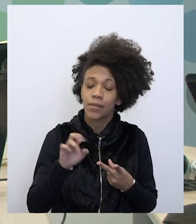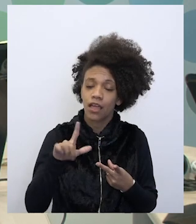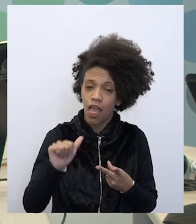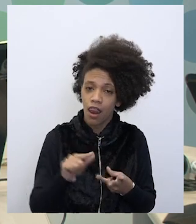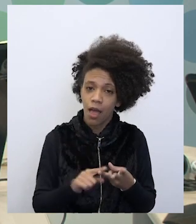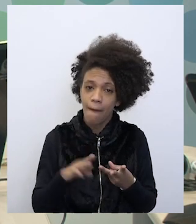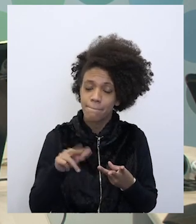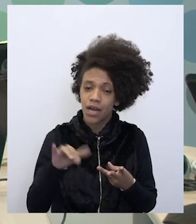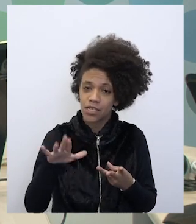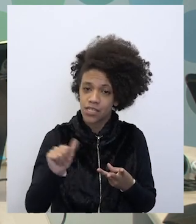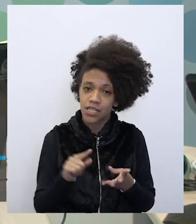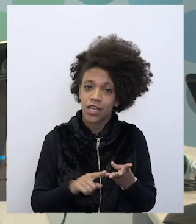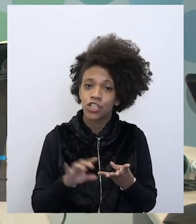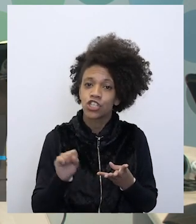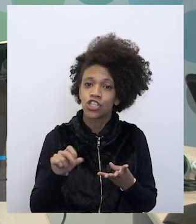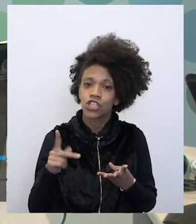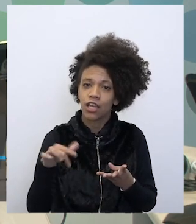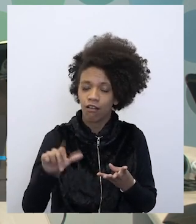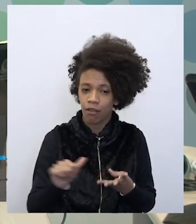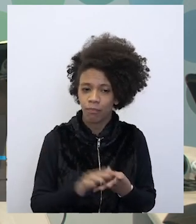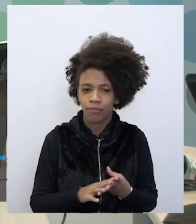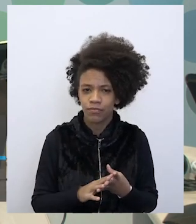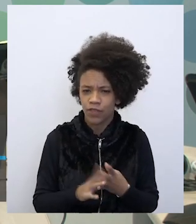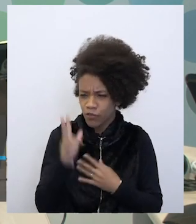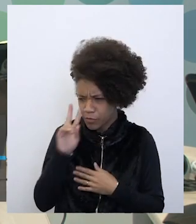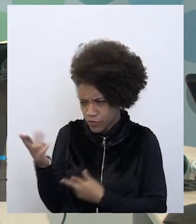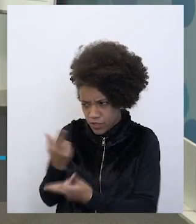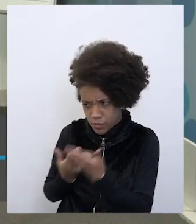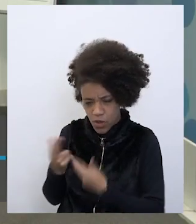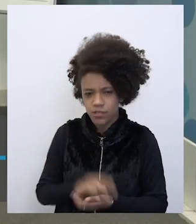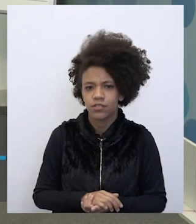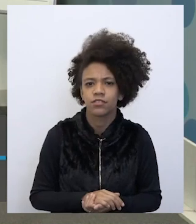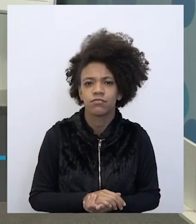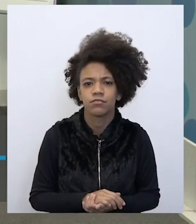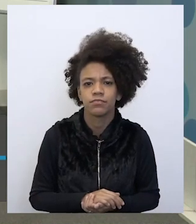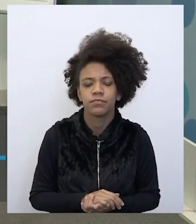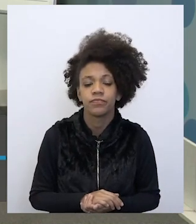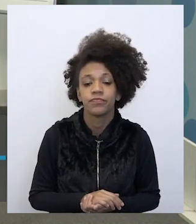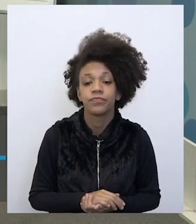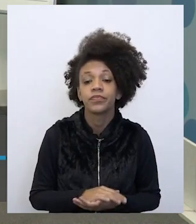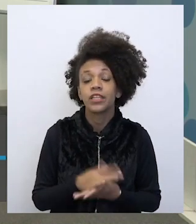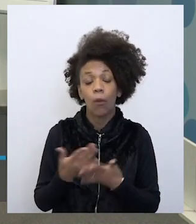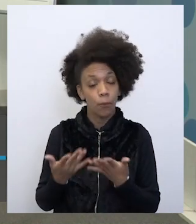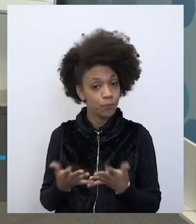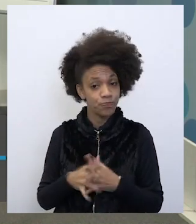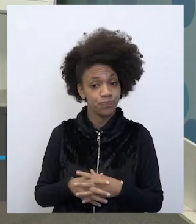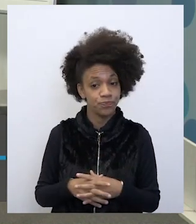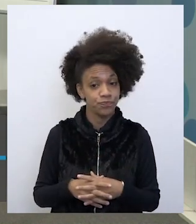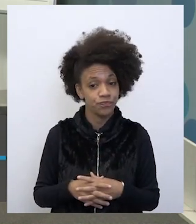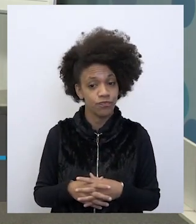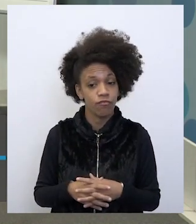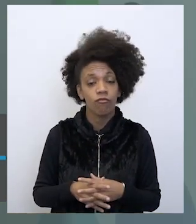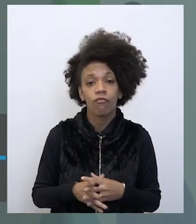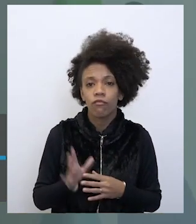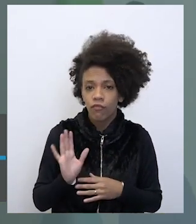Márcia, Sheila e Marcos. Vamos ver a resposta, professora? Vamos sim. Então, vem comigo aqui, por favor. Então, vamos lá. Ó, já montei